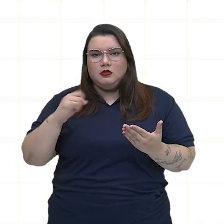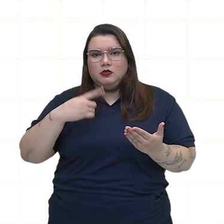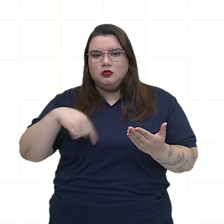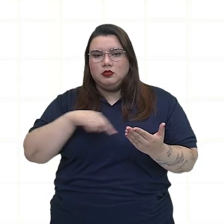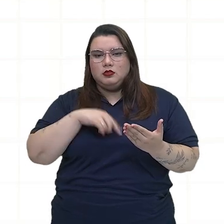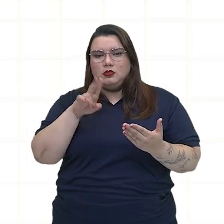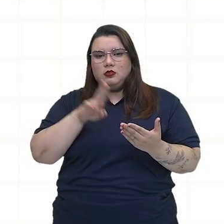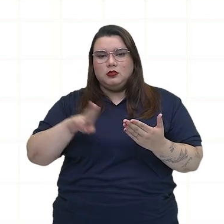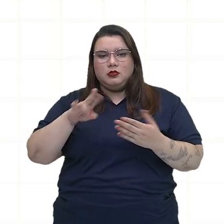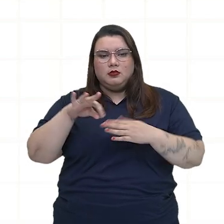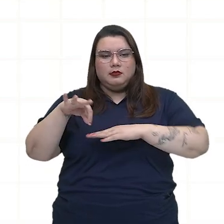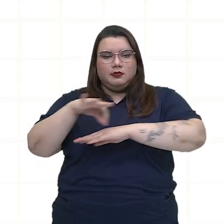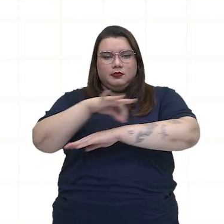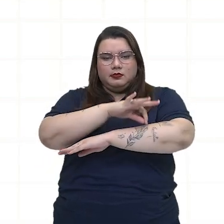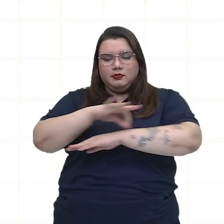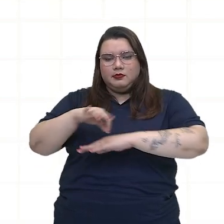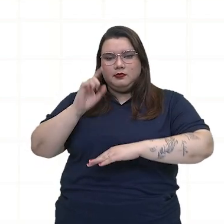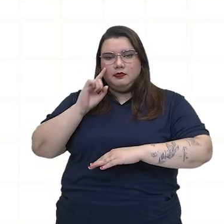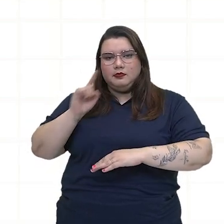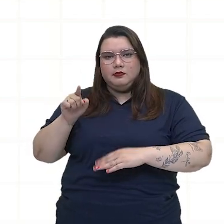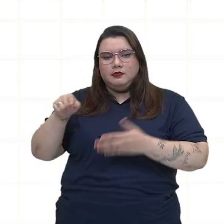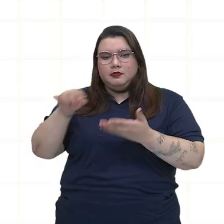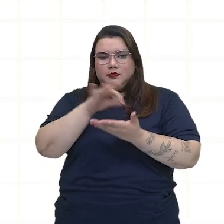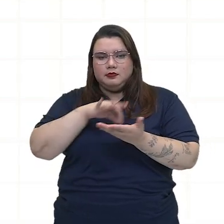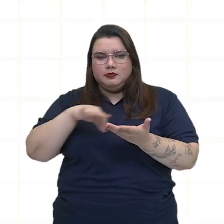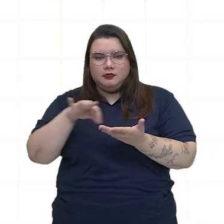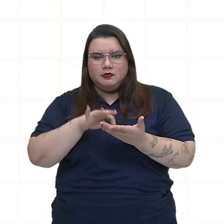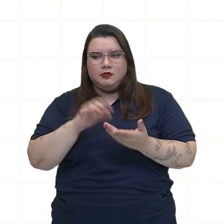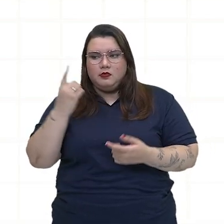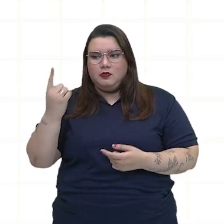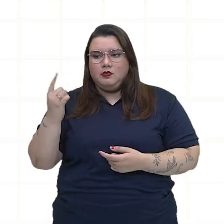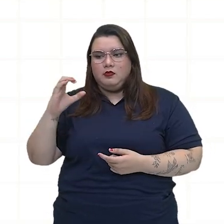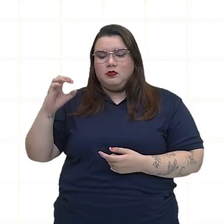régua, colocar em cima desse mapa,